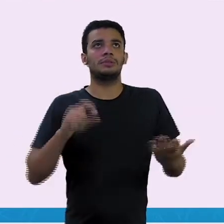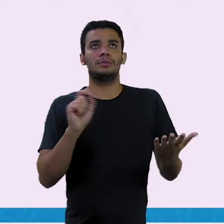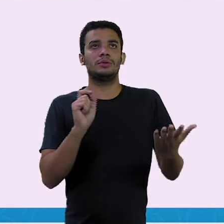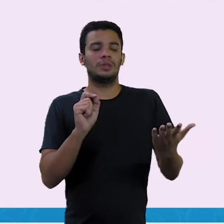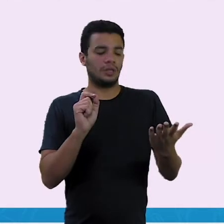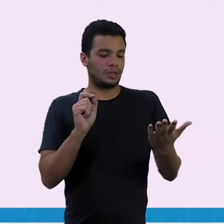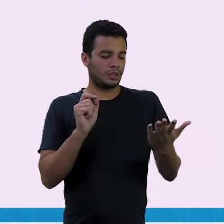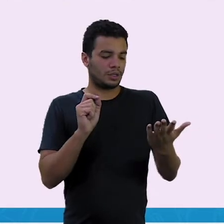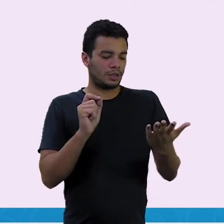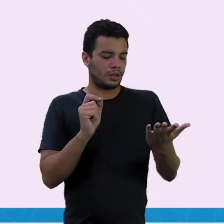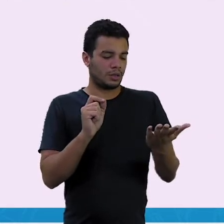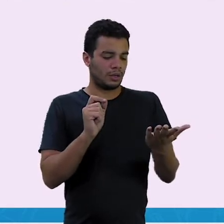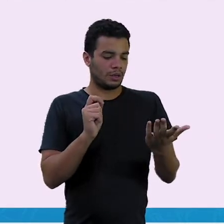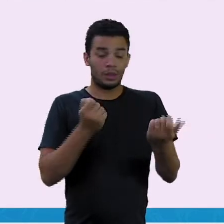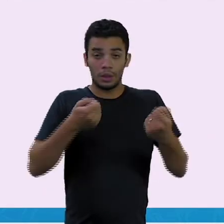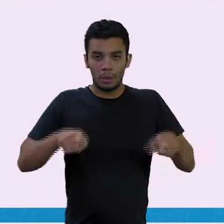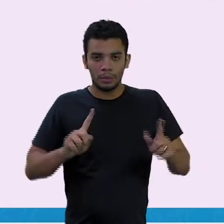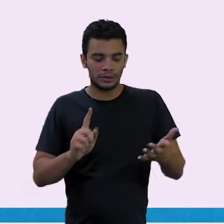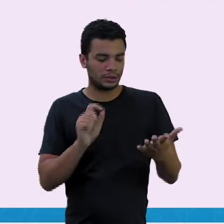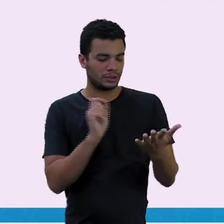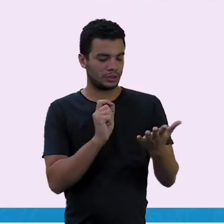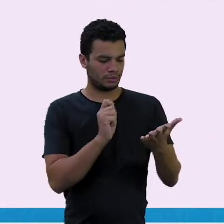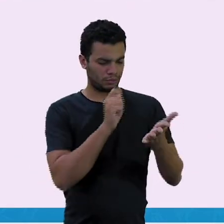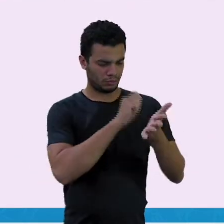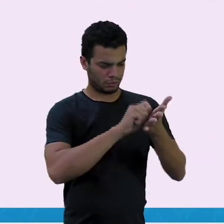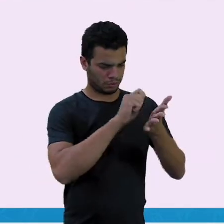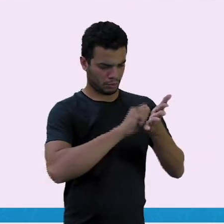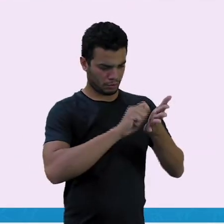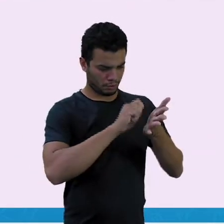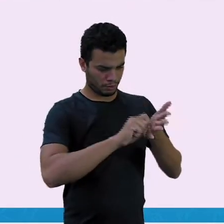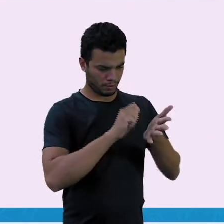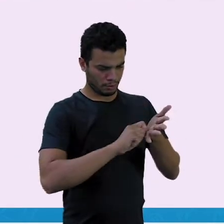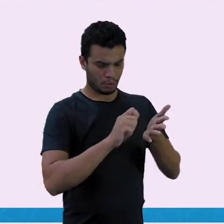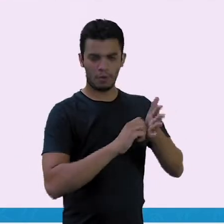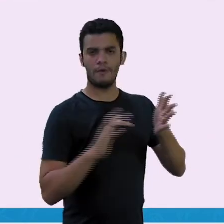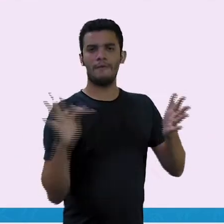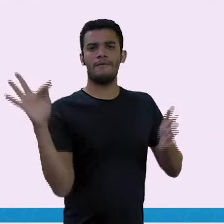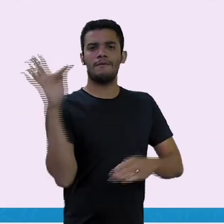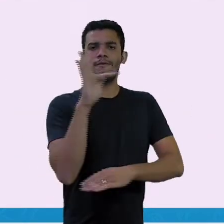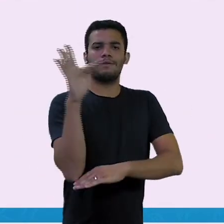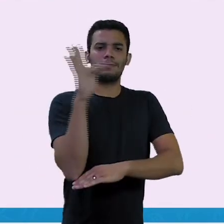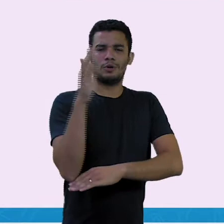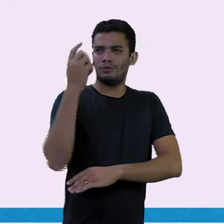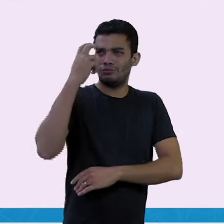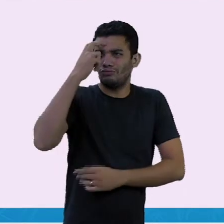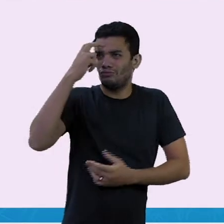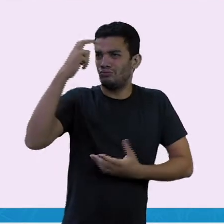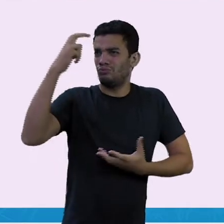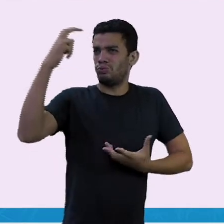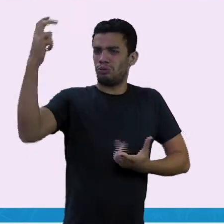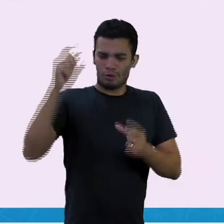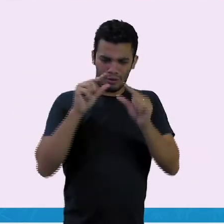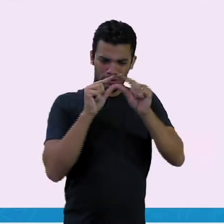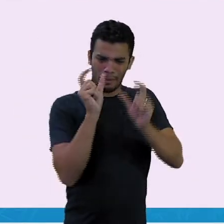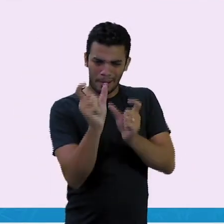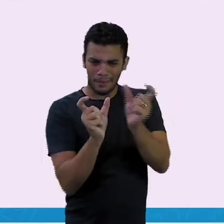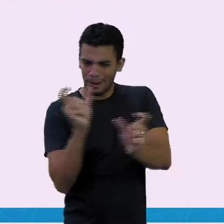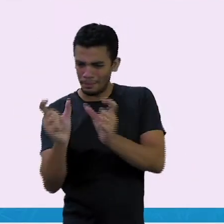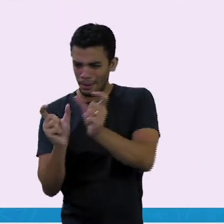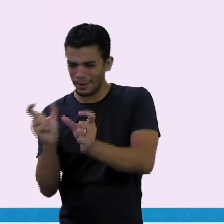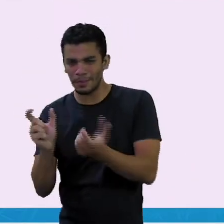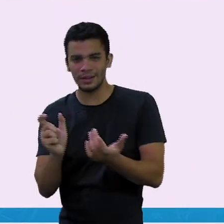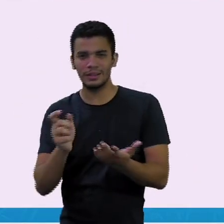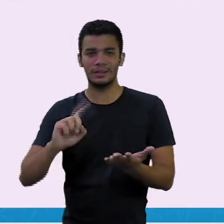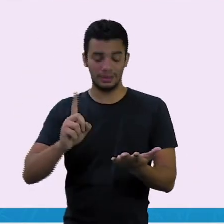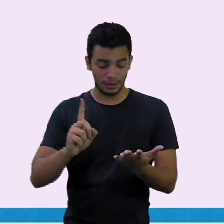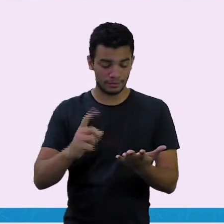escrita, seguindo ali à risca a gramática. O bilhete ele não se faz necessário que seja aquele